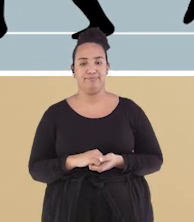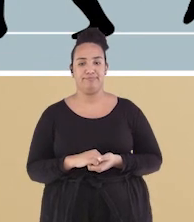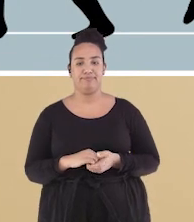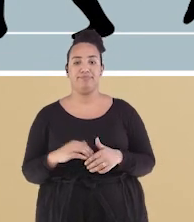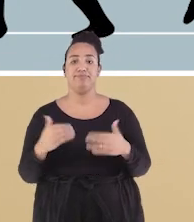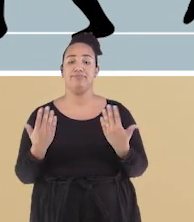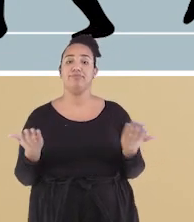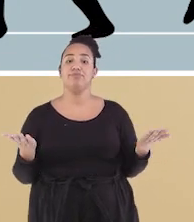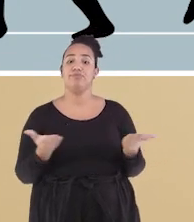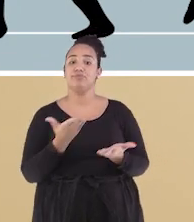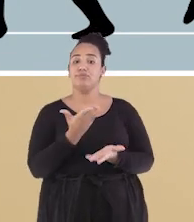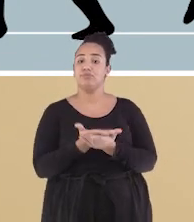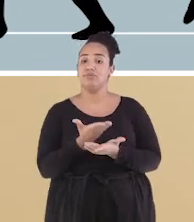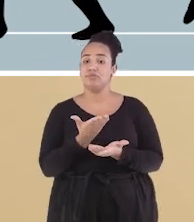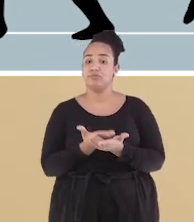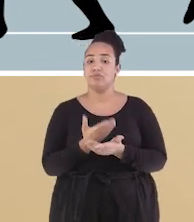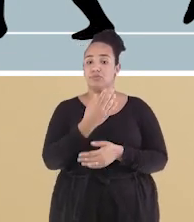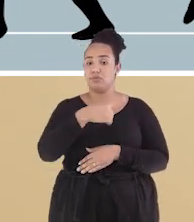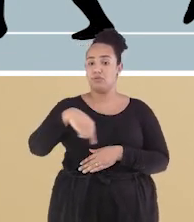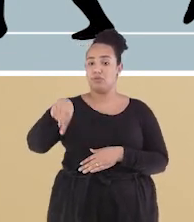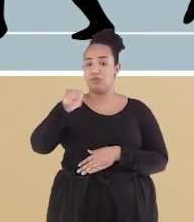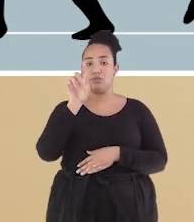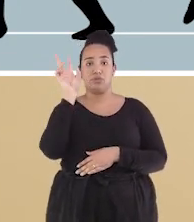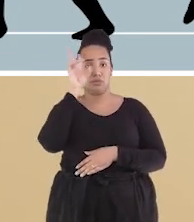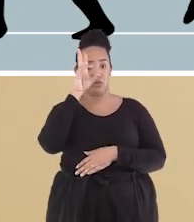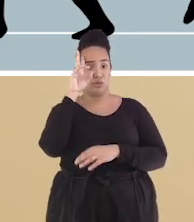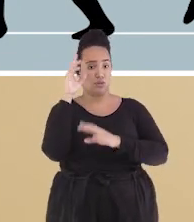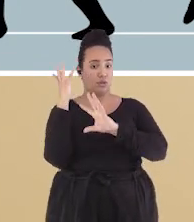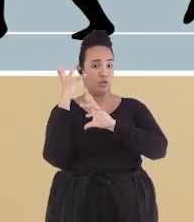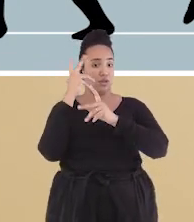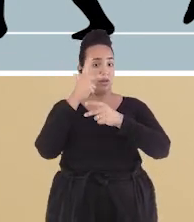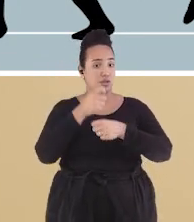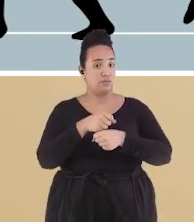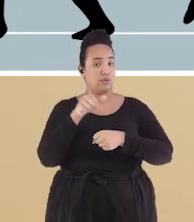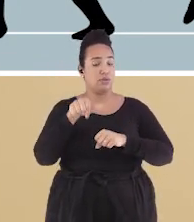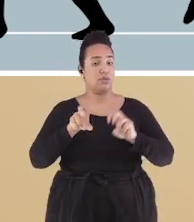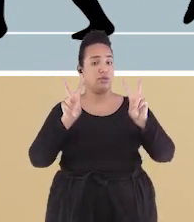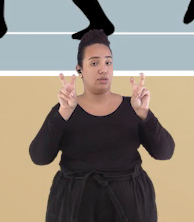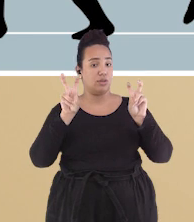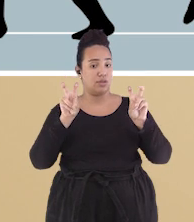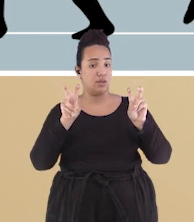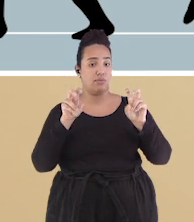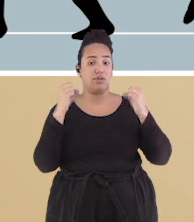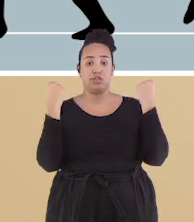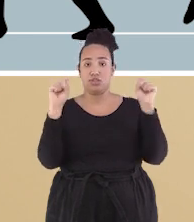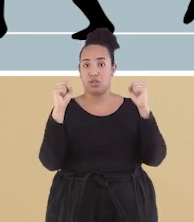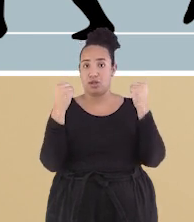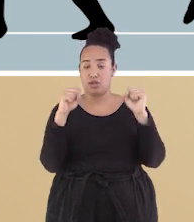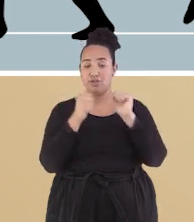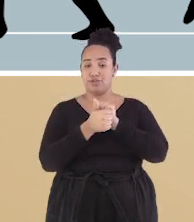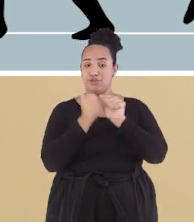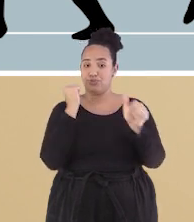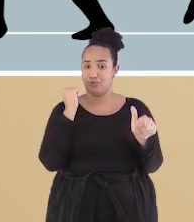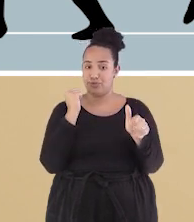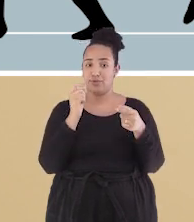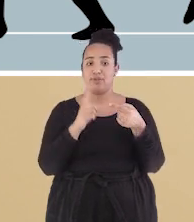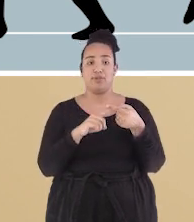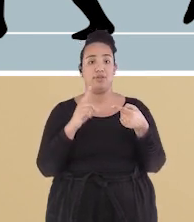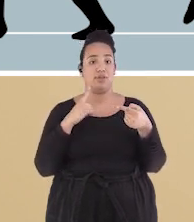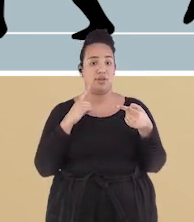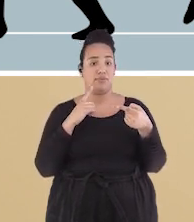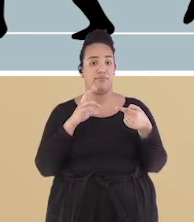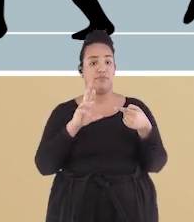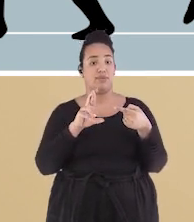Na aula de hoje, falamos sobre a ginástica esportiva, sendo elas rítmica,